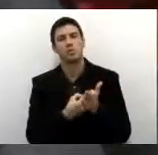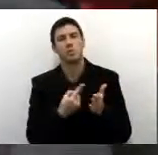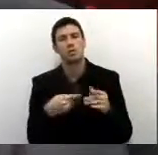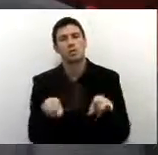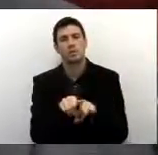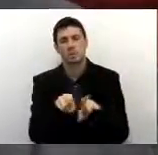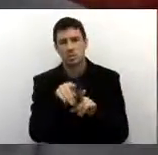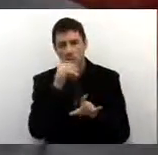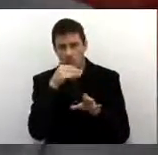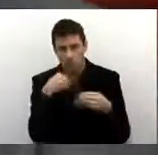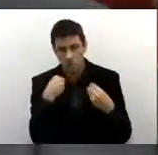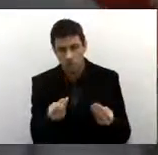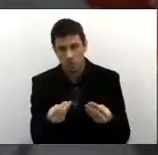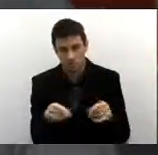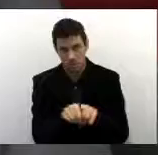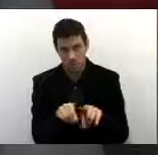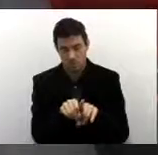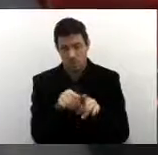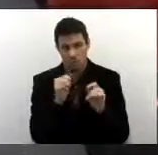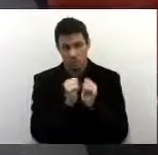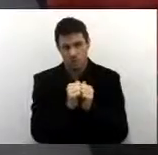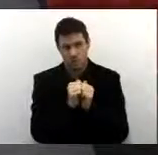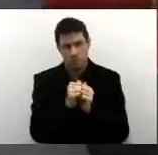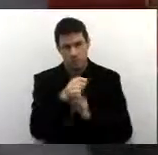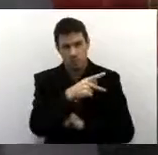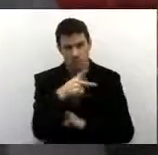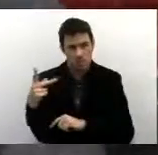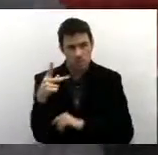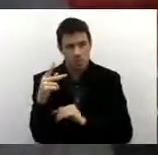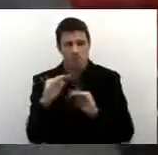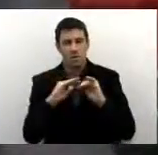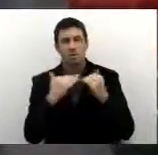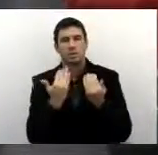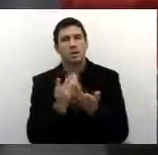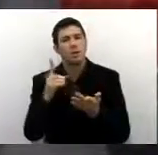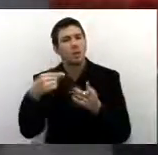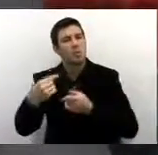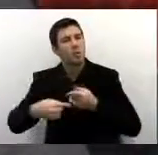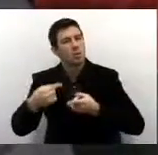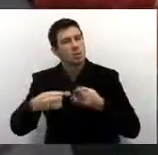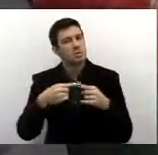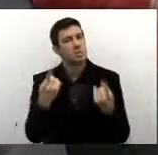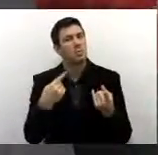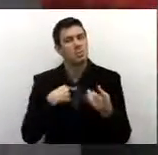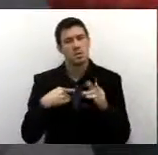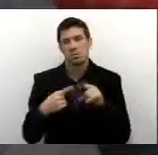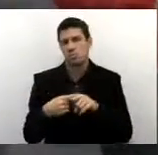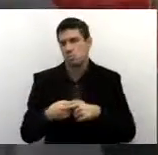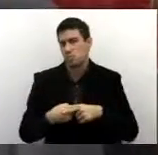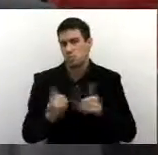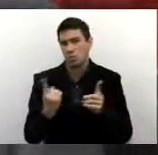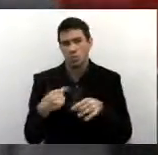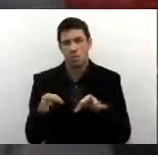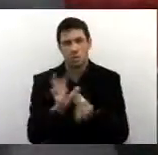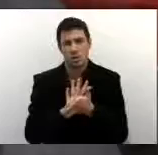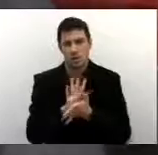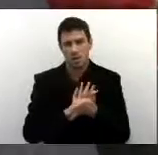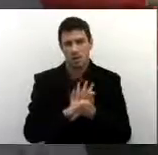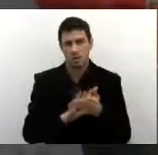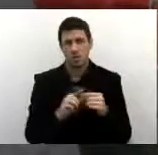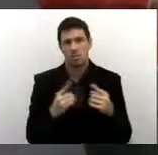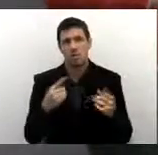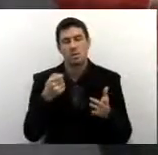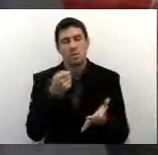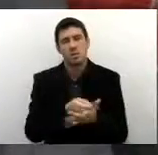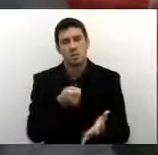discussões mais acirradas entre eu e o presidente da casa, que faz parte aqui, é uma casa política, eu não concordei com o presidente, questionei e